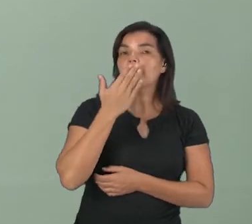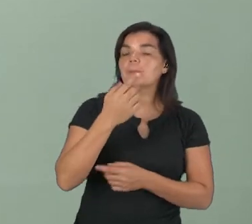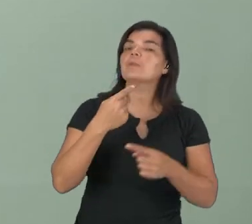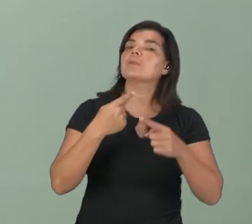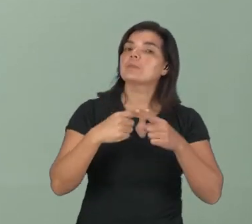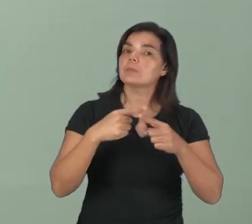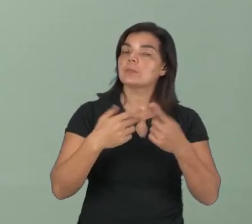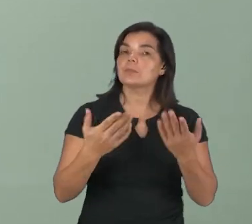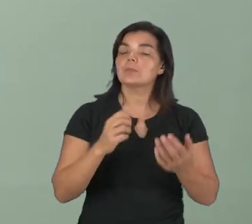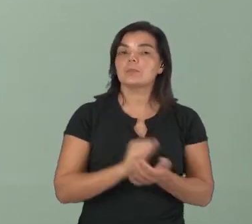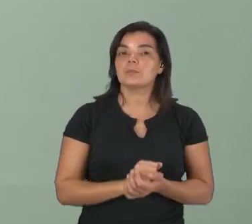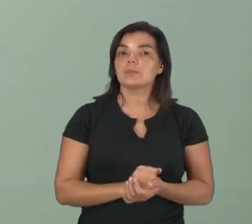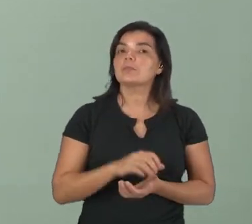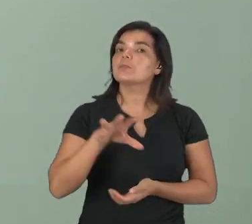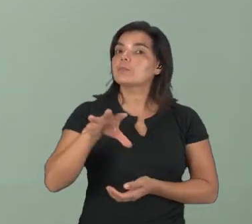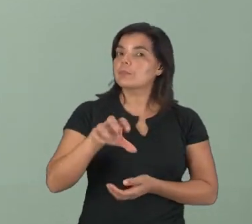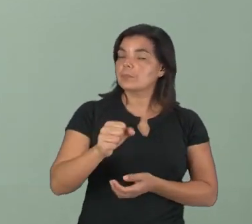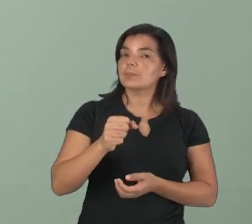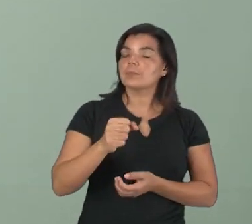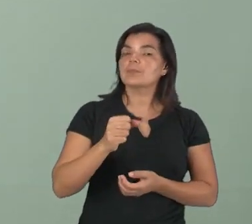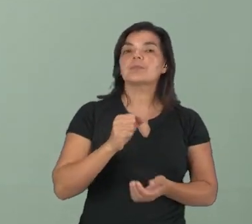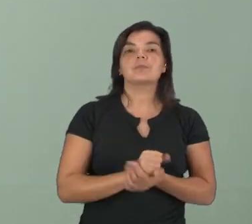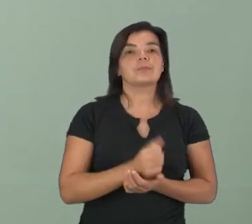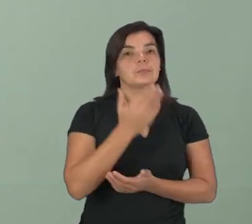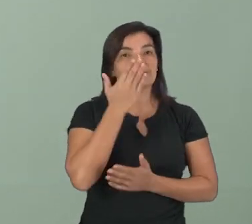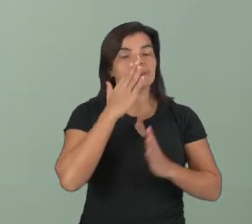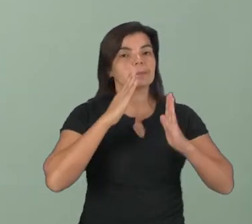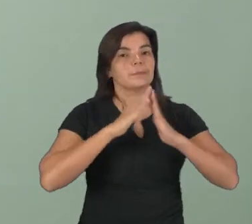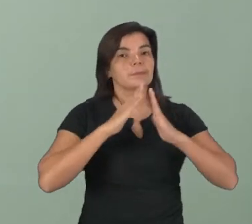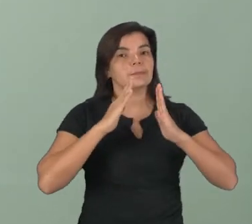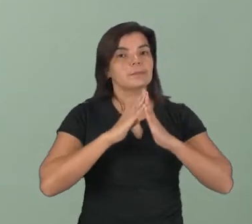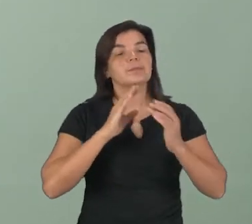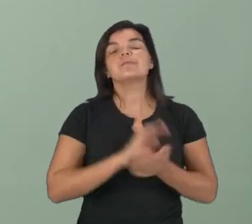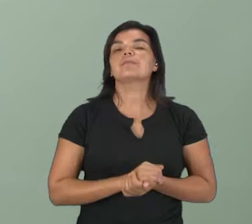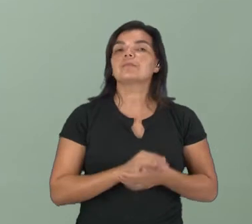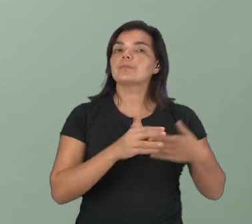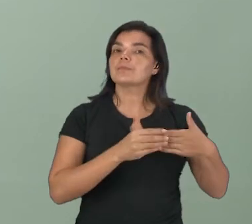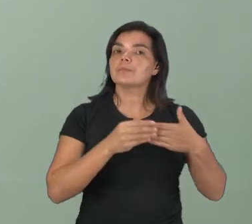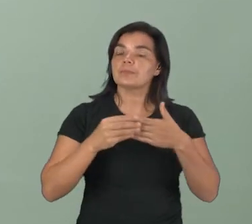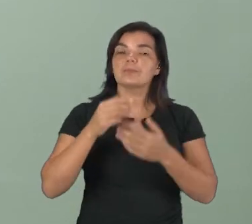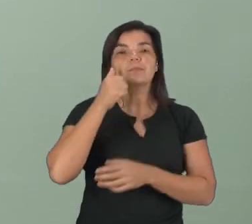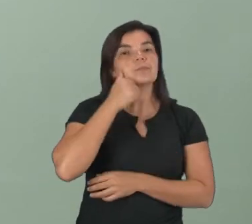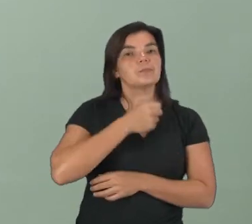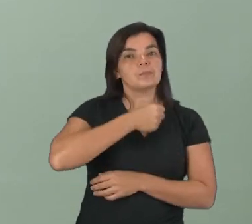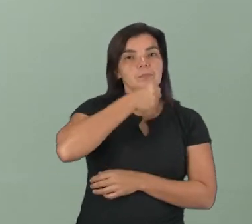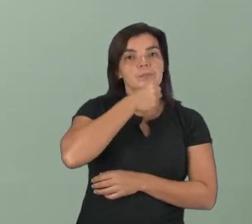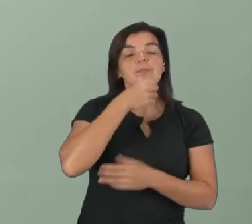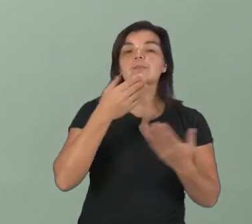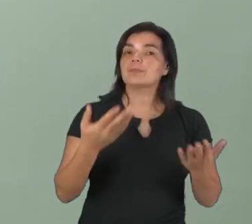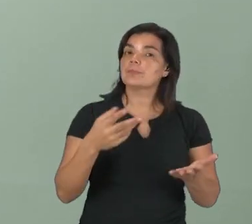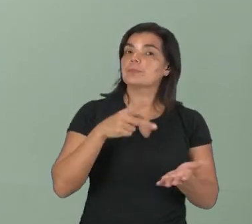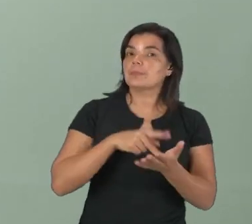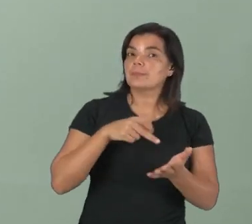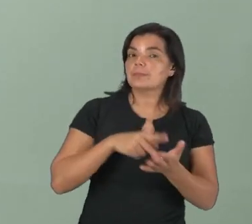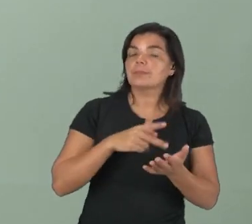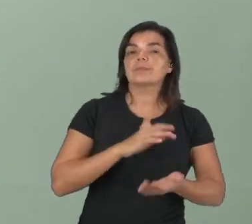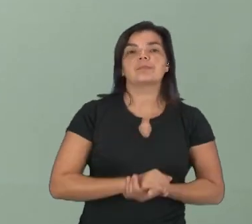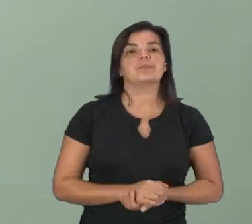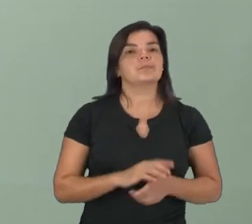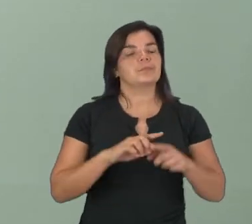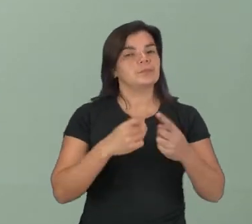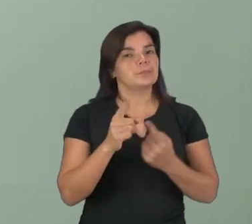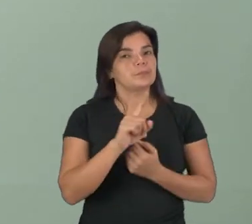ela poderia ter pego as flores da frente da casa dela e ter levado para a vovó, não é mesmo? Mas